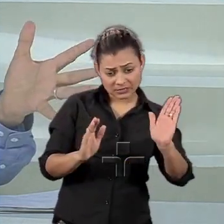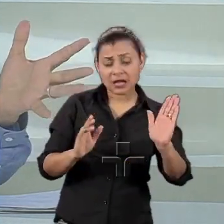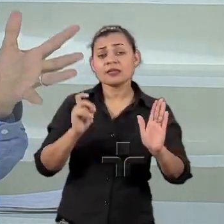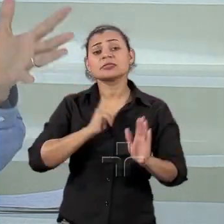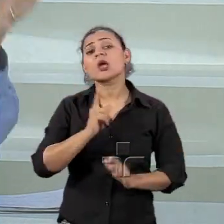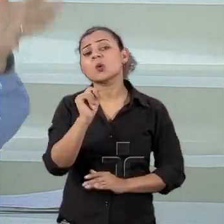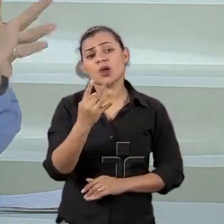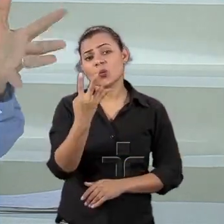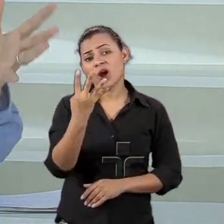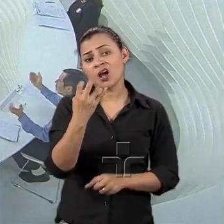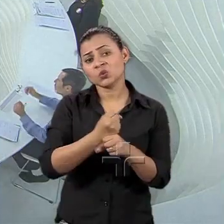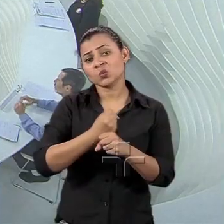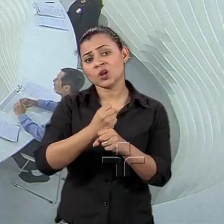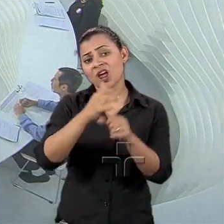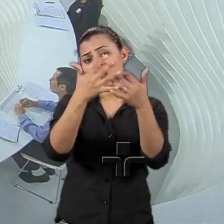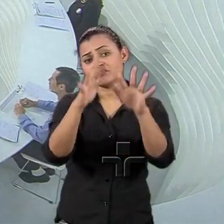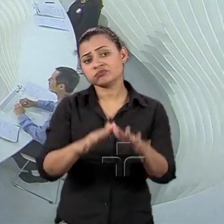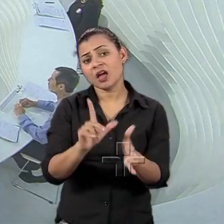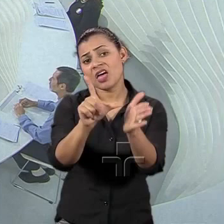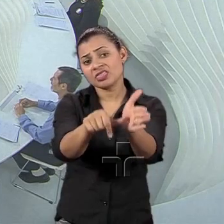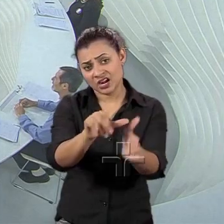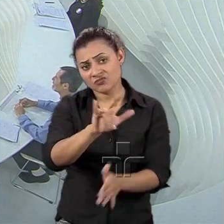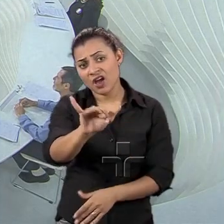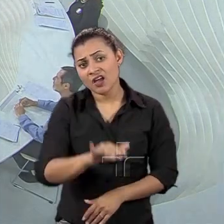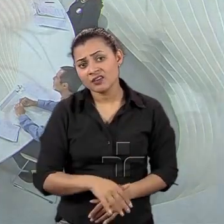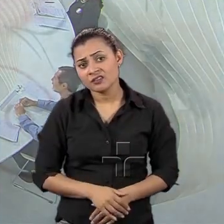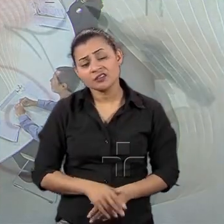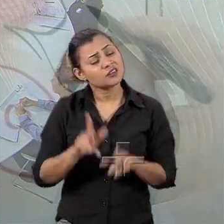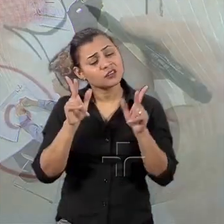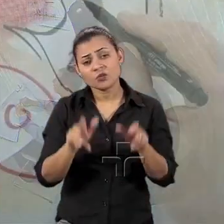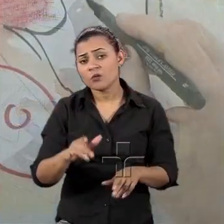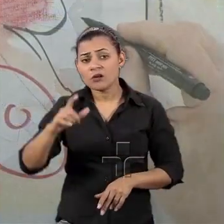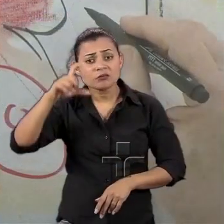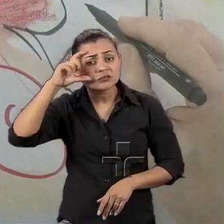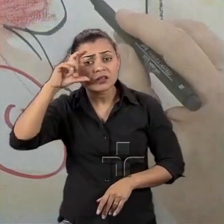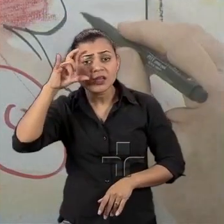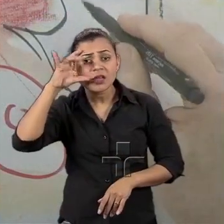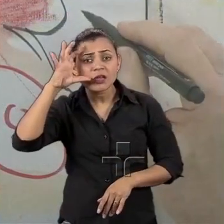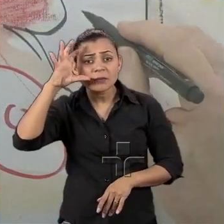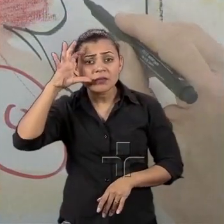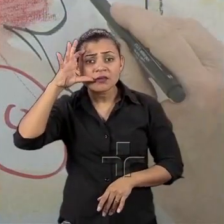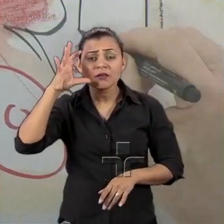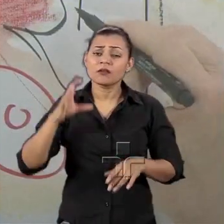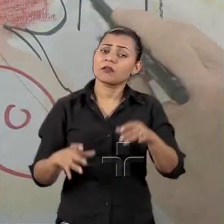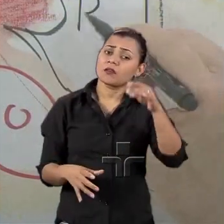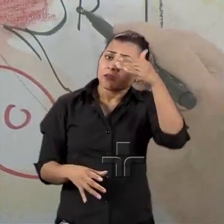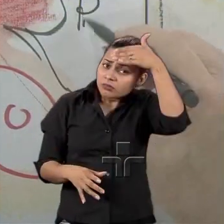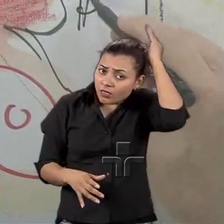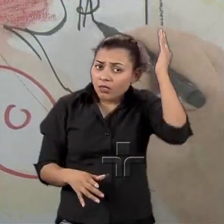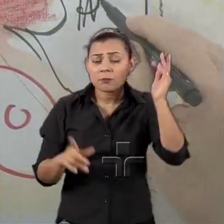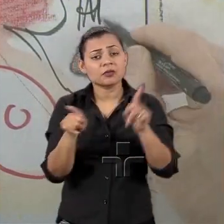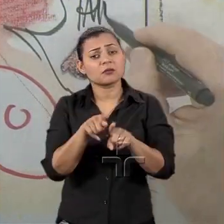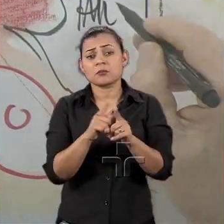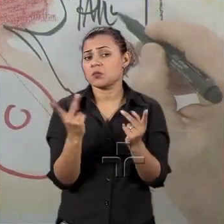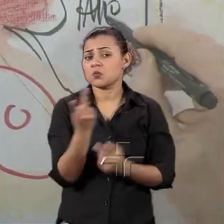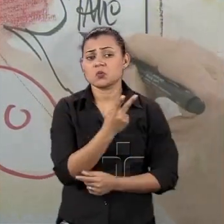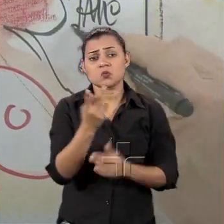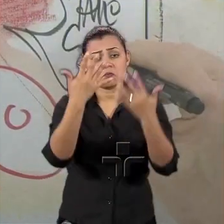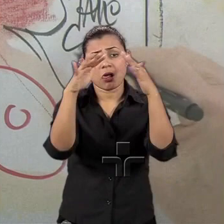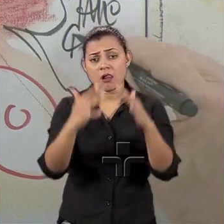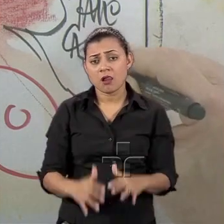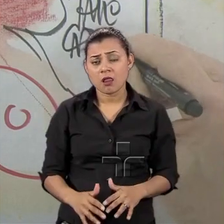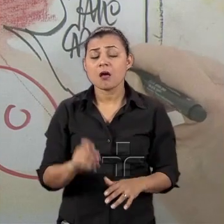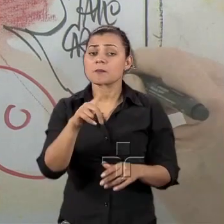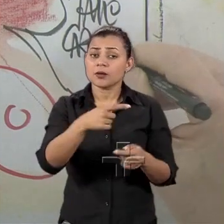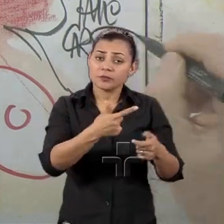atraso na superação do naufrágio do Titanic Dilma Temer. Esse é o grande prejuízo para a classe trabalhadora, para os empresários, para os